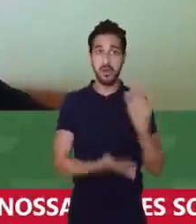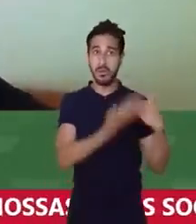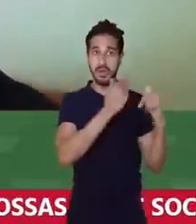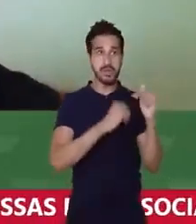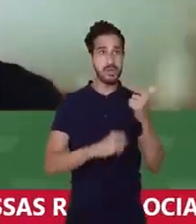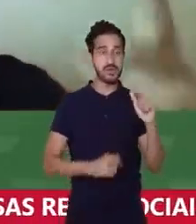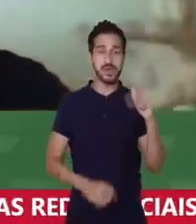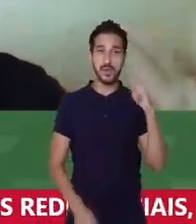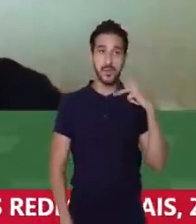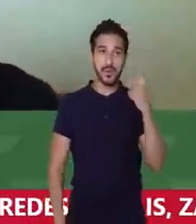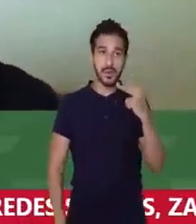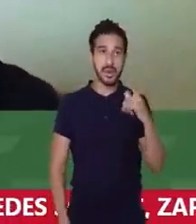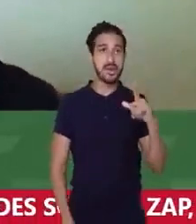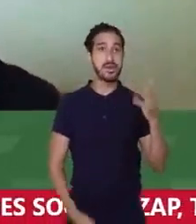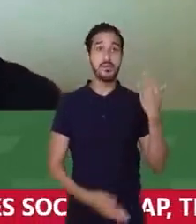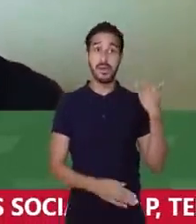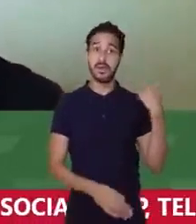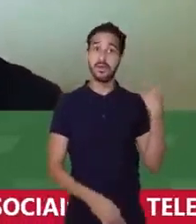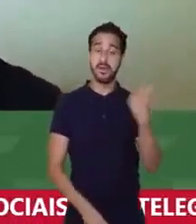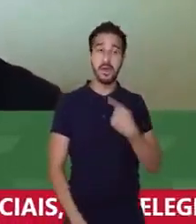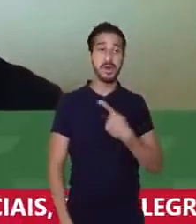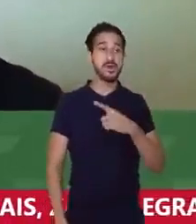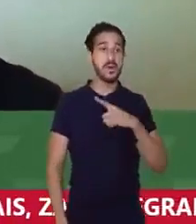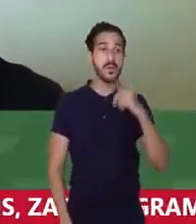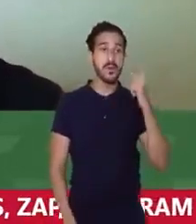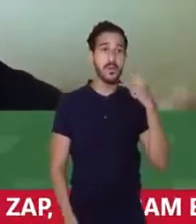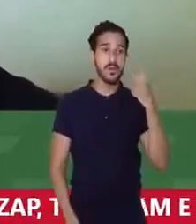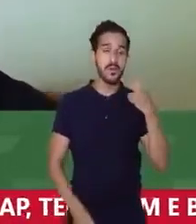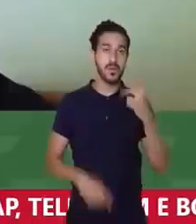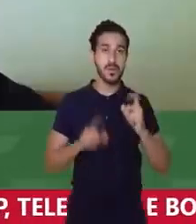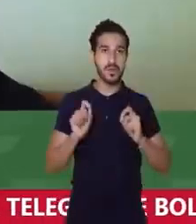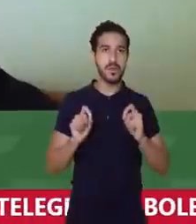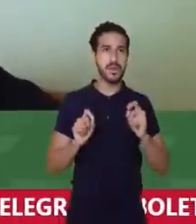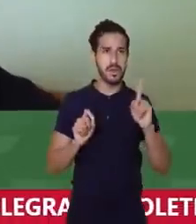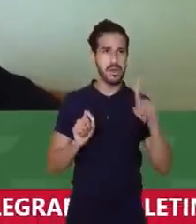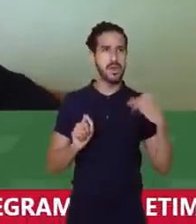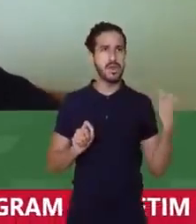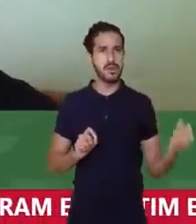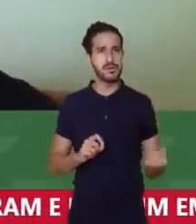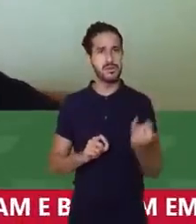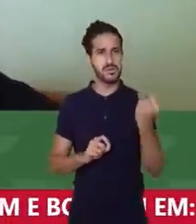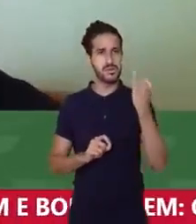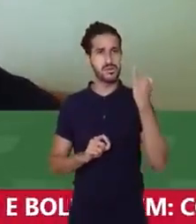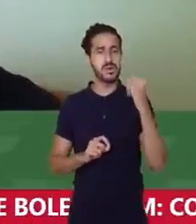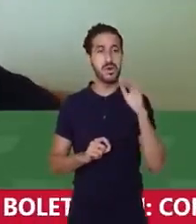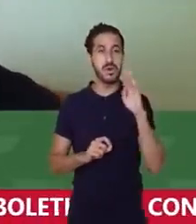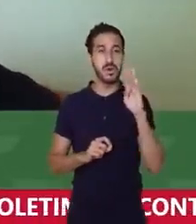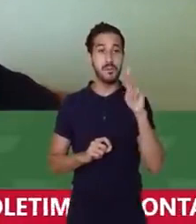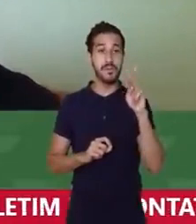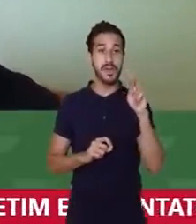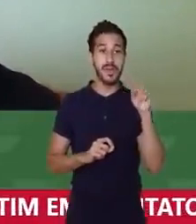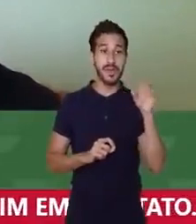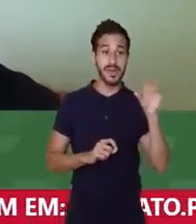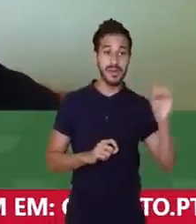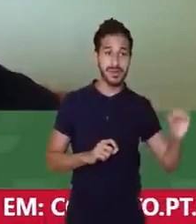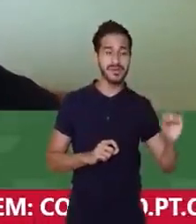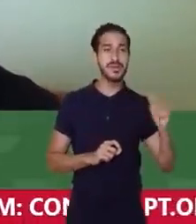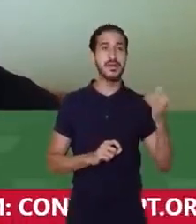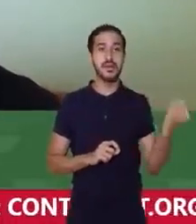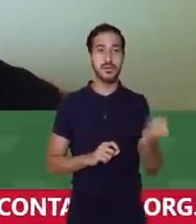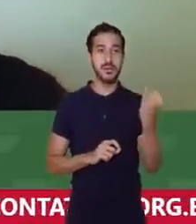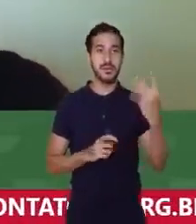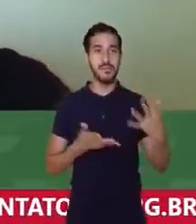essa política, nós tínhamos uma política em que foi importante os BRICS, foi importante